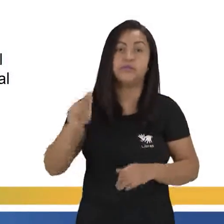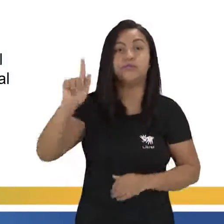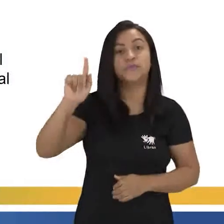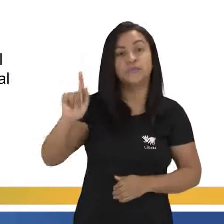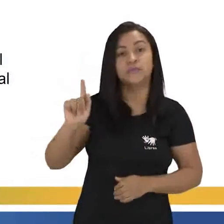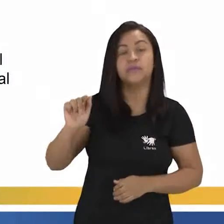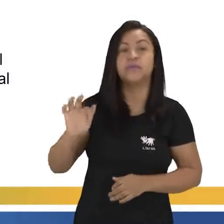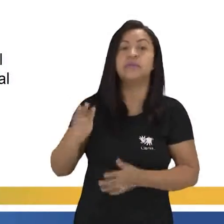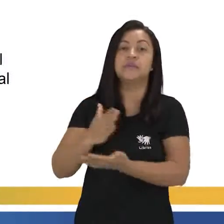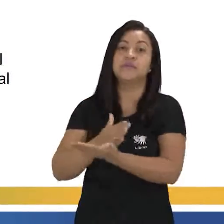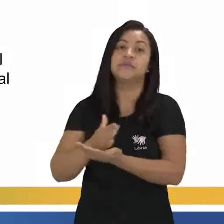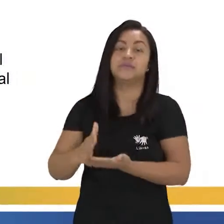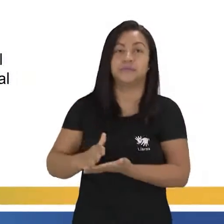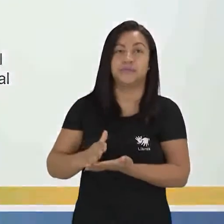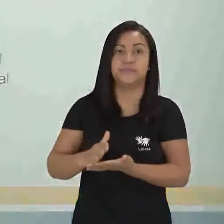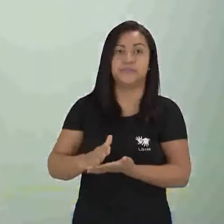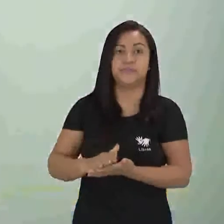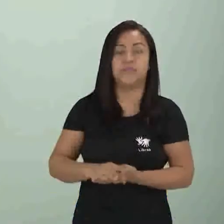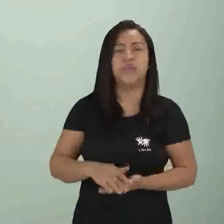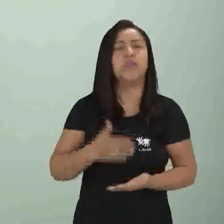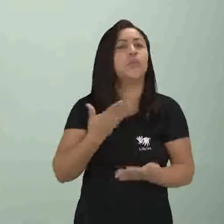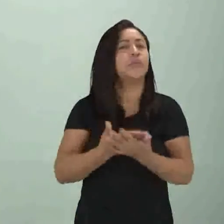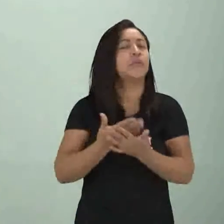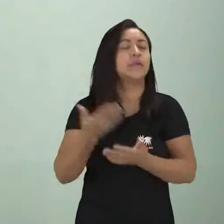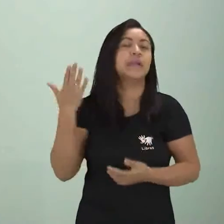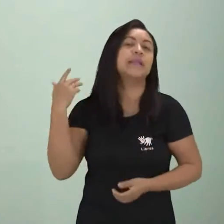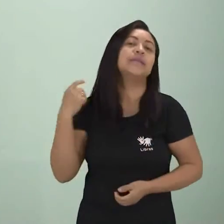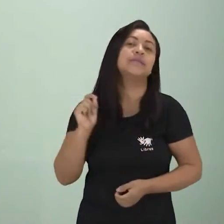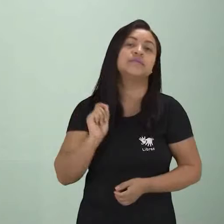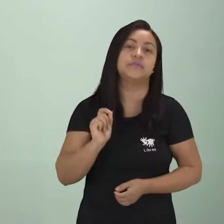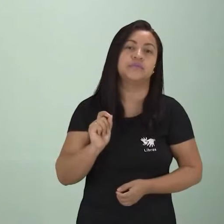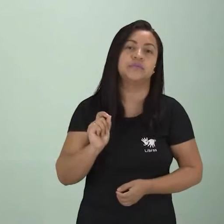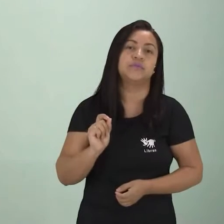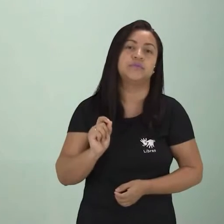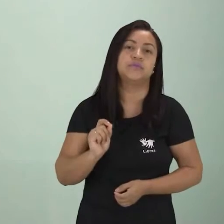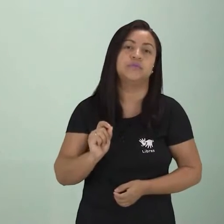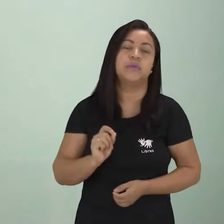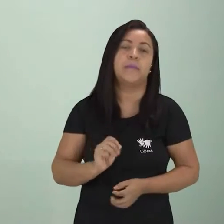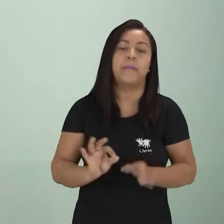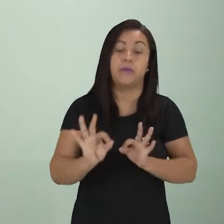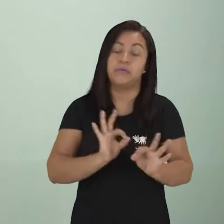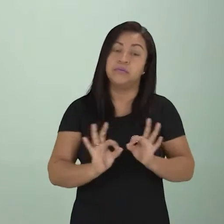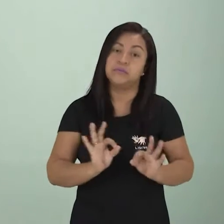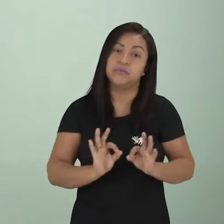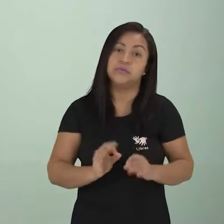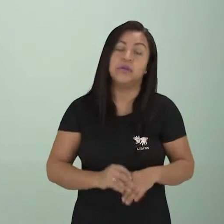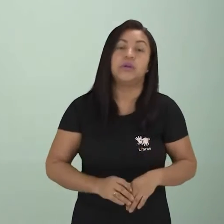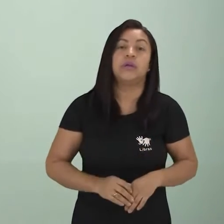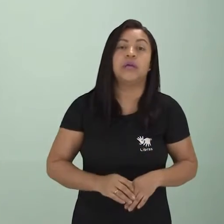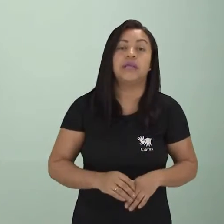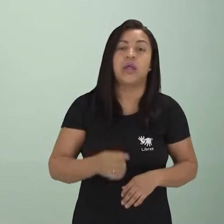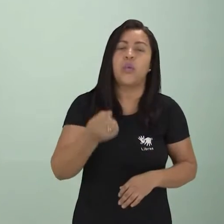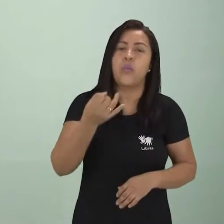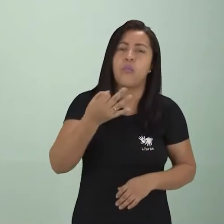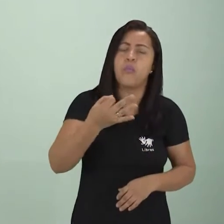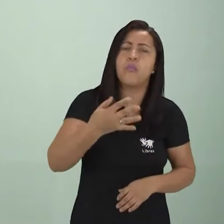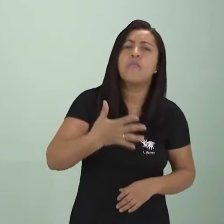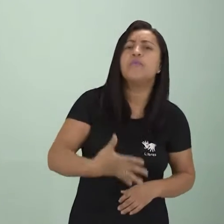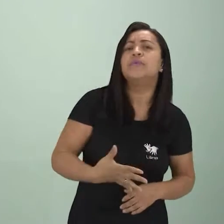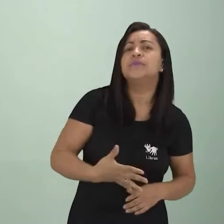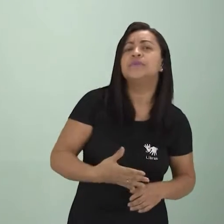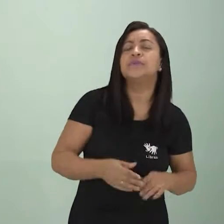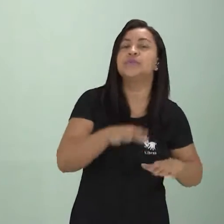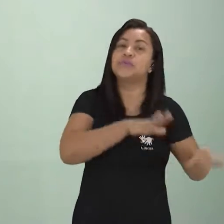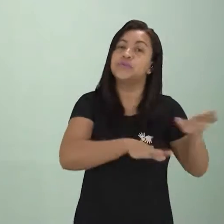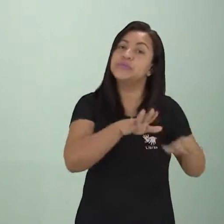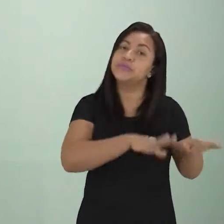para se determinar, como nós fizemos na aula passada, para se determinar a variação da quantidade de movimento ou a quantidade de movimento, a gente pega